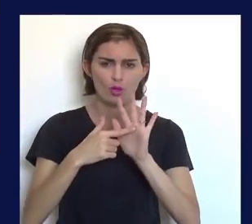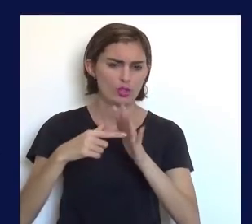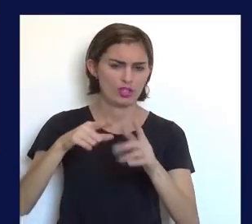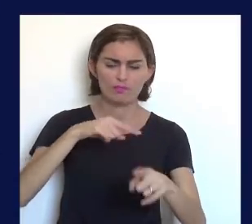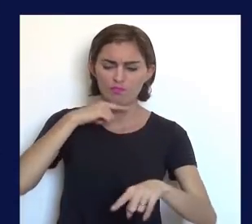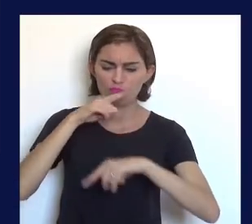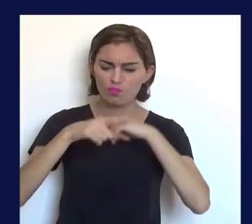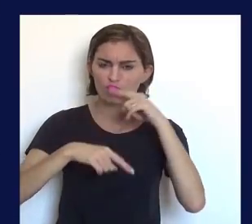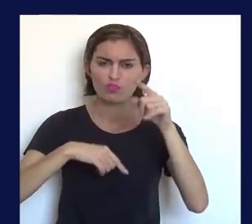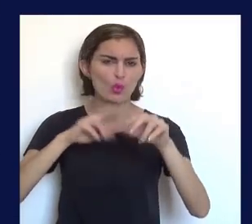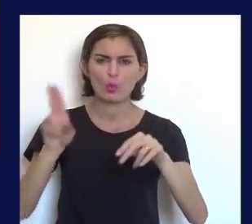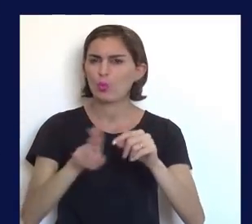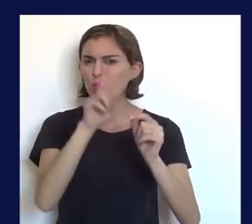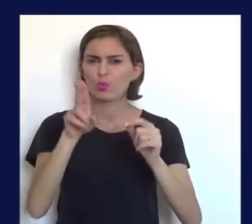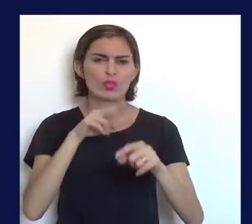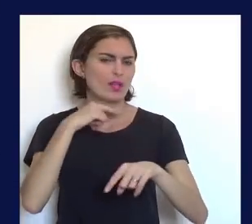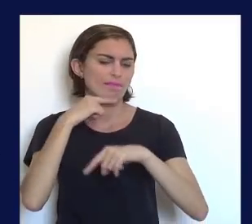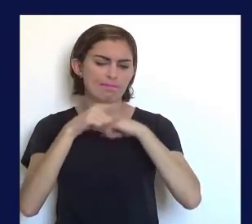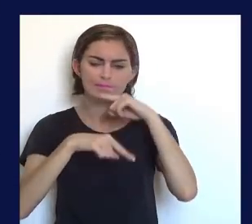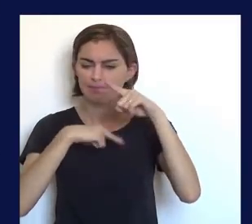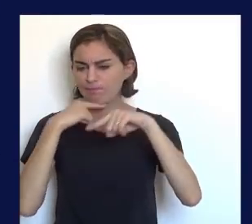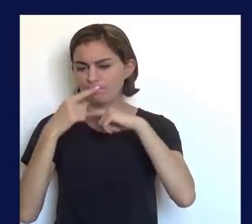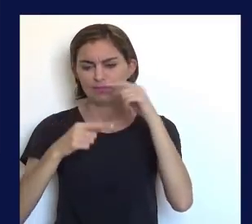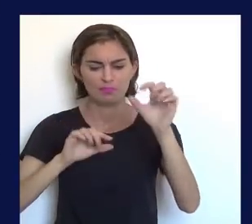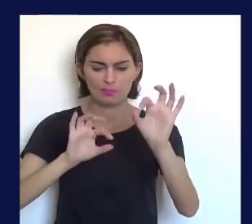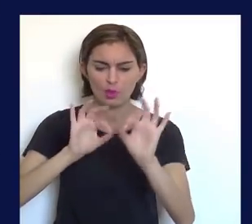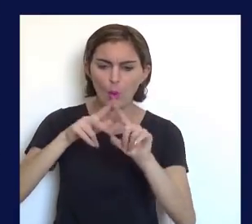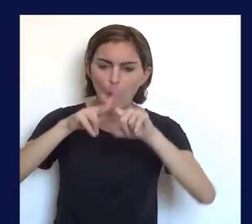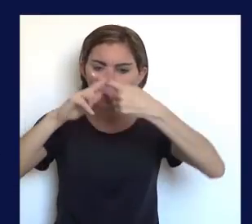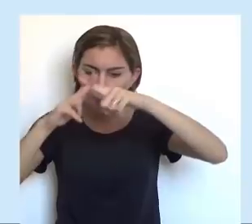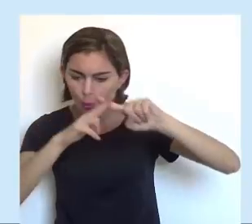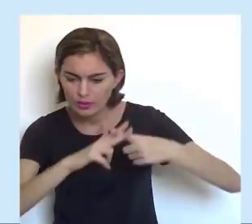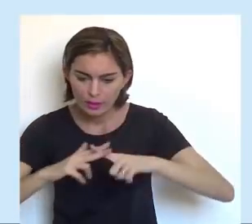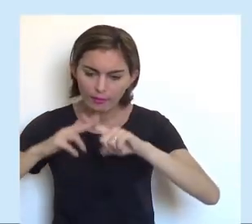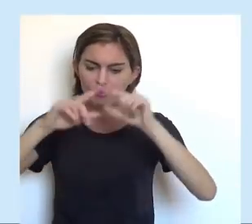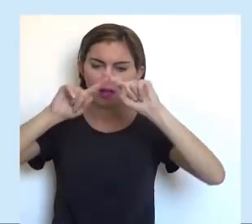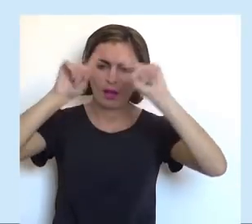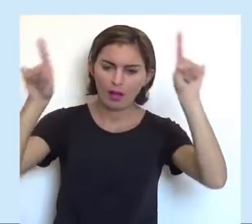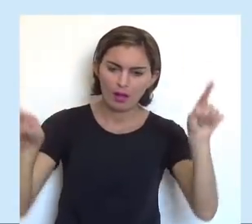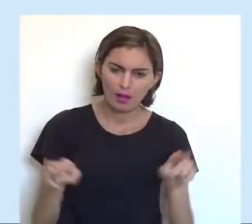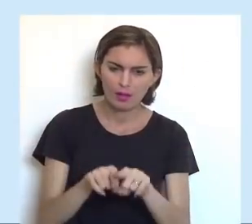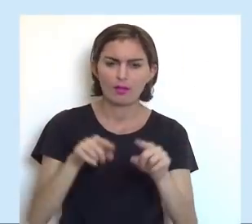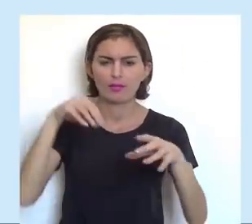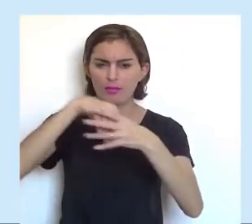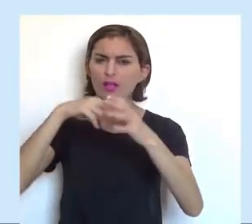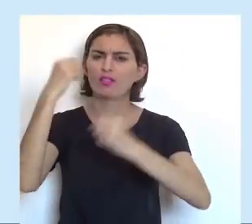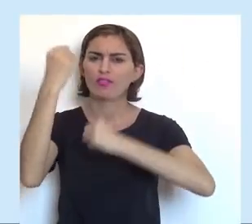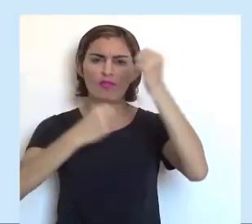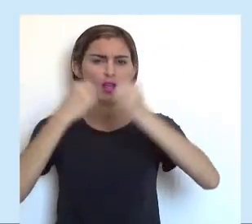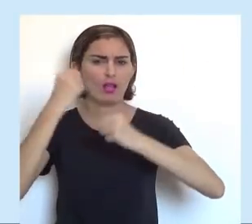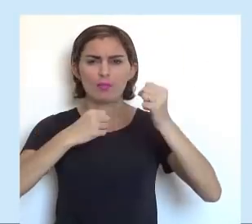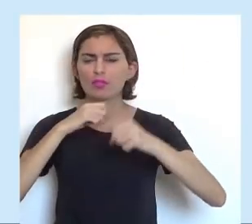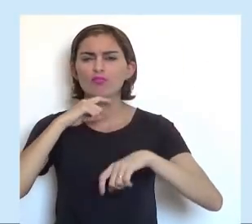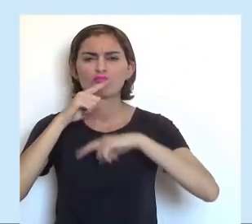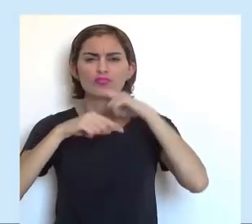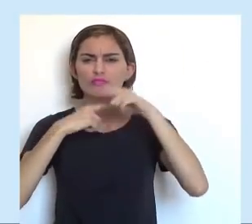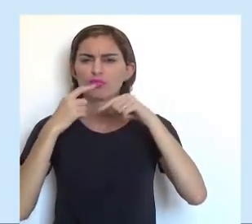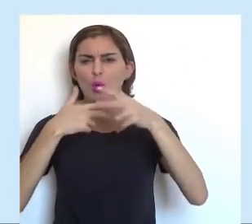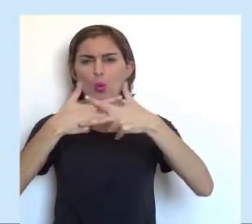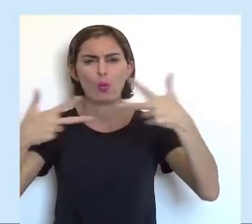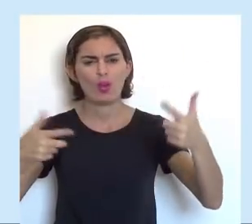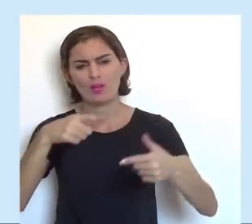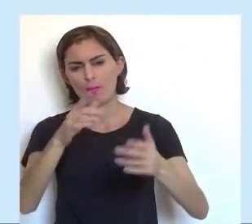danos irreparáveis em sua estrutura. Ou seja, aquele pneu que mesmo dentro da fábrica não passou